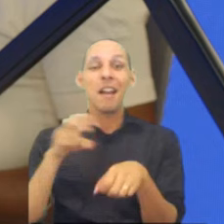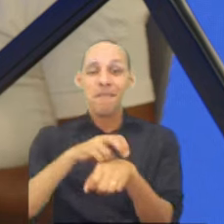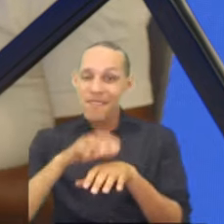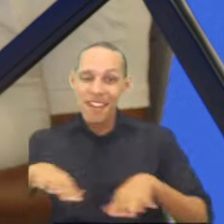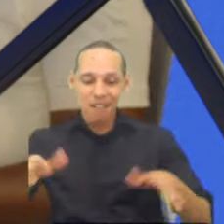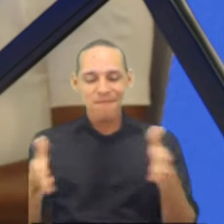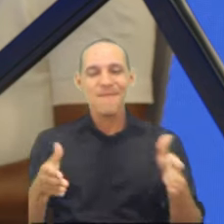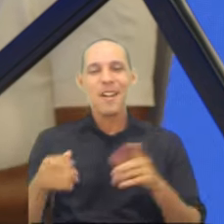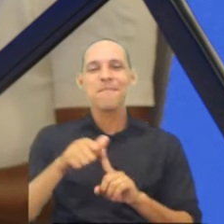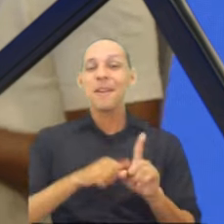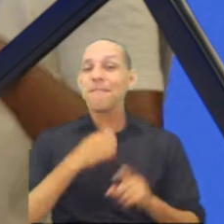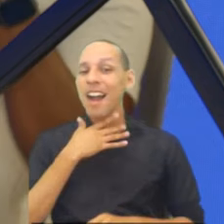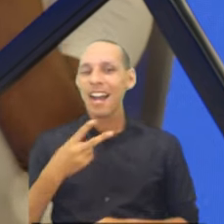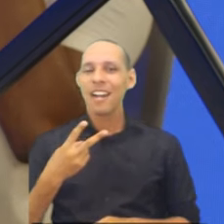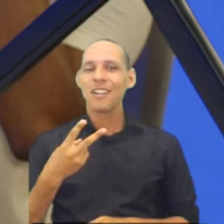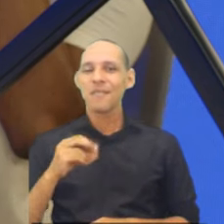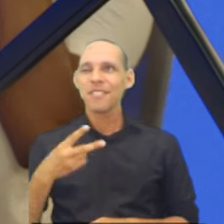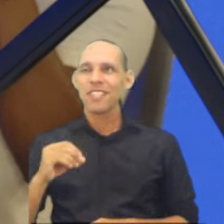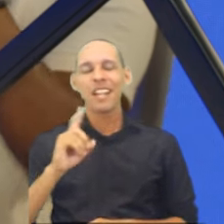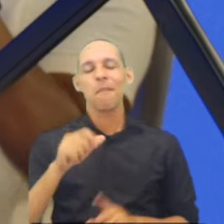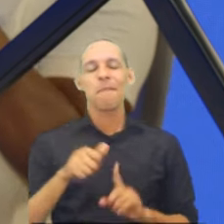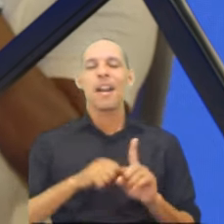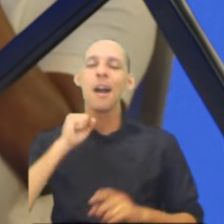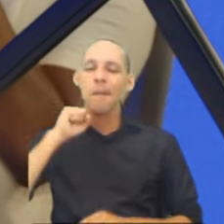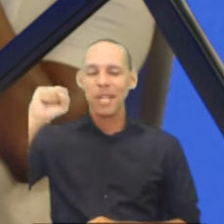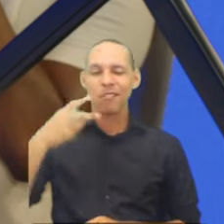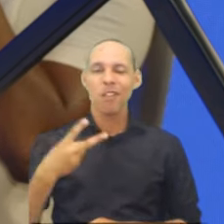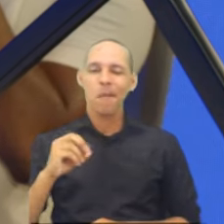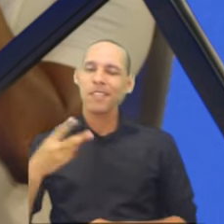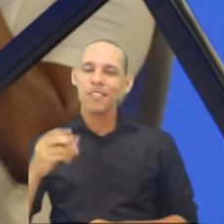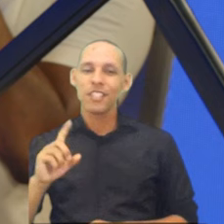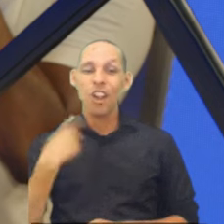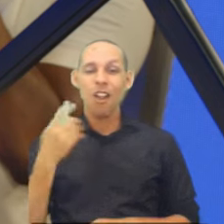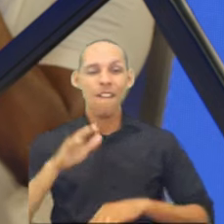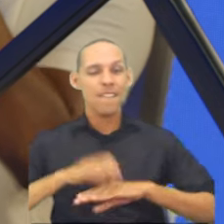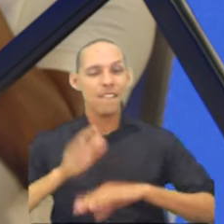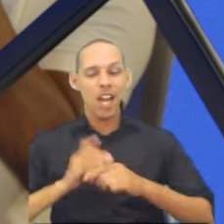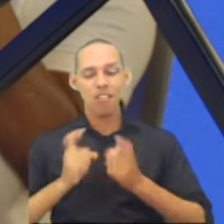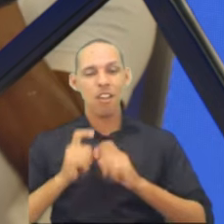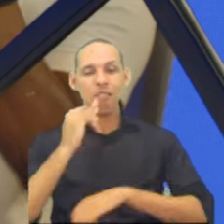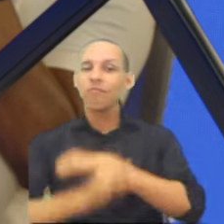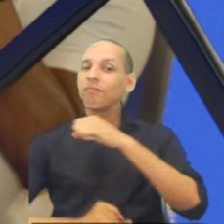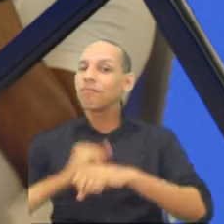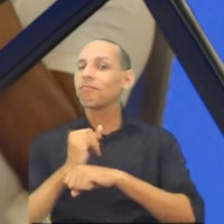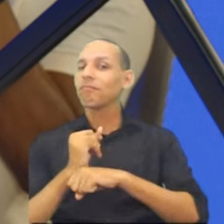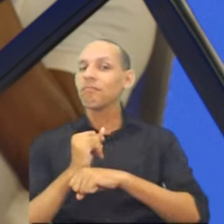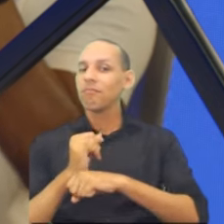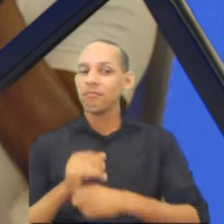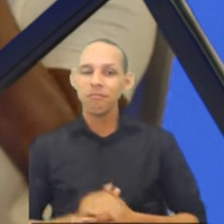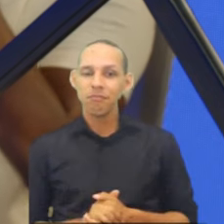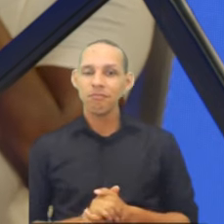da pandemia tá em março de 2020 Março não foi Abril abril de 2020 a gente fez uma reunião